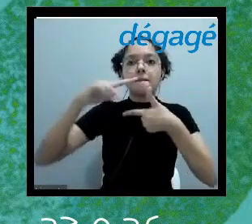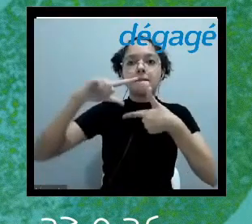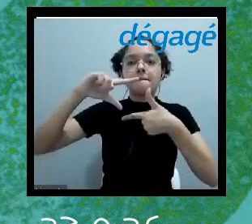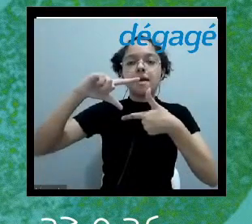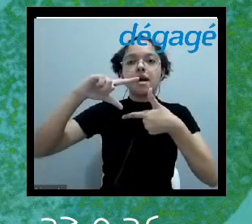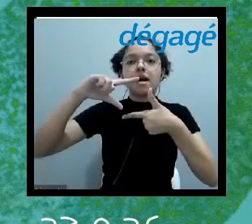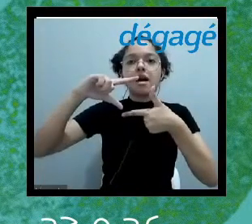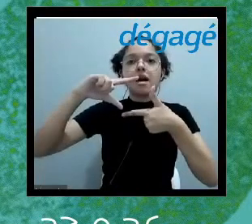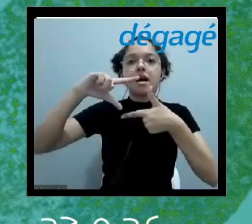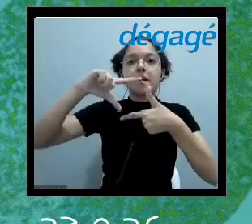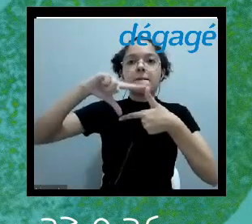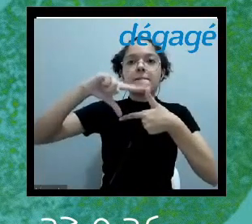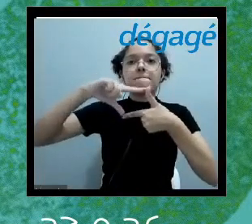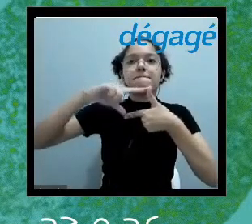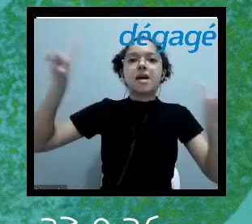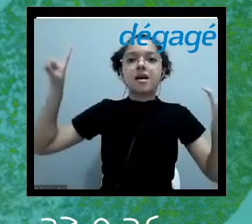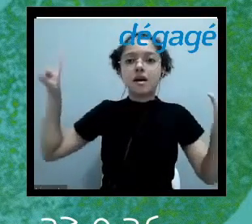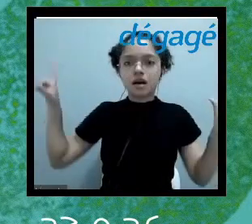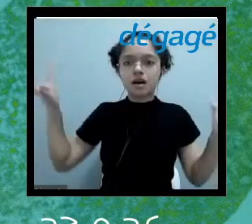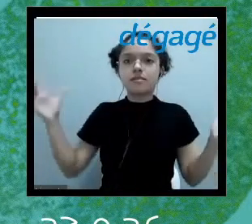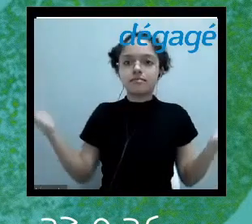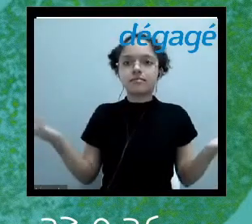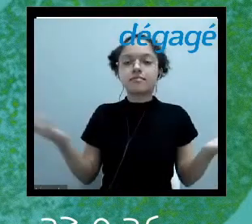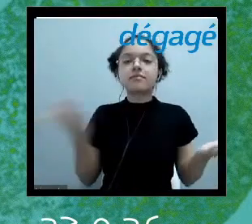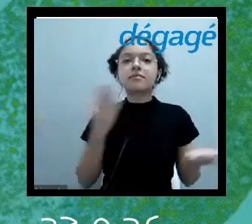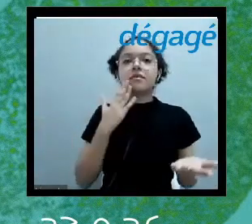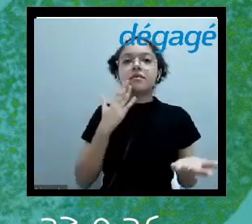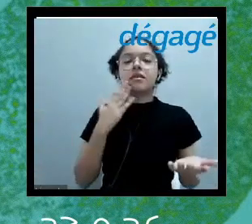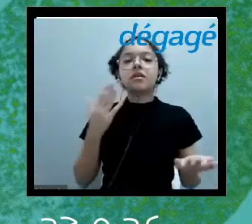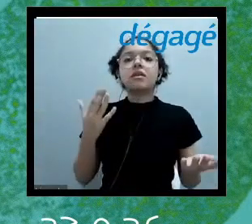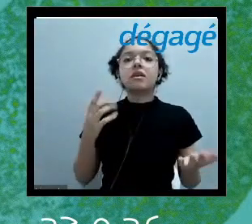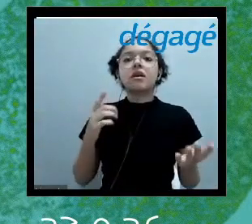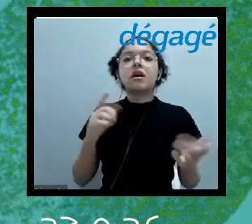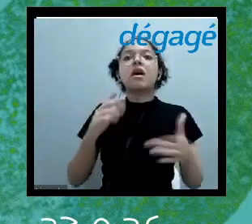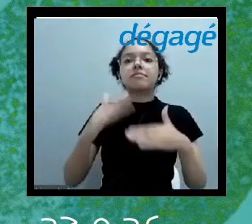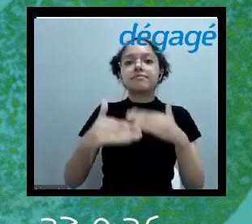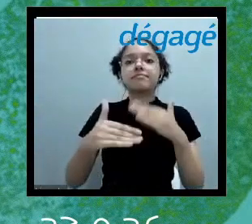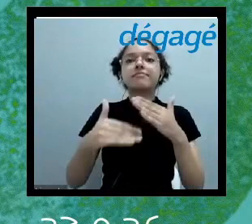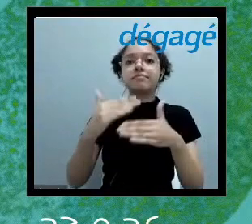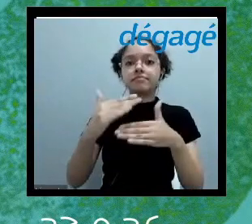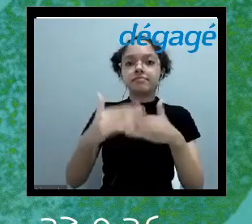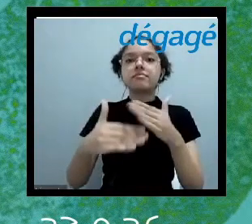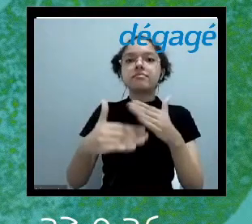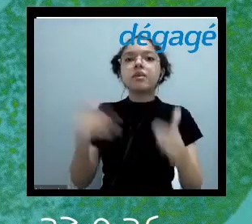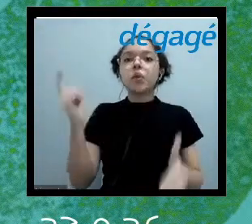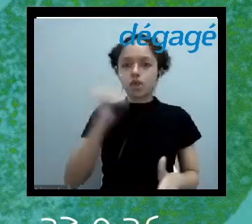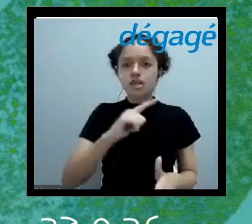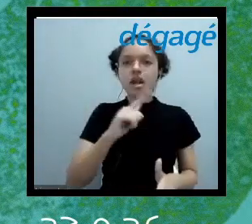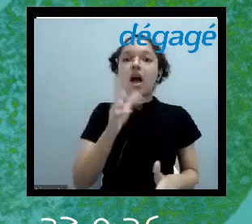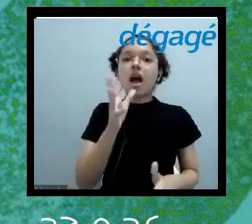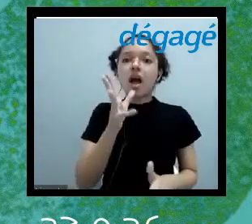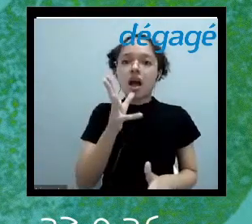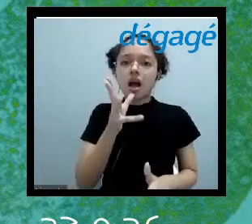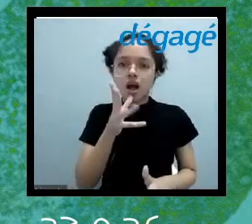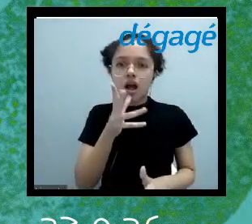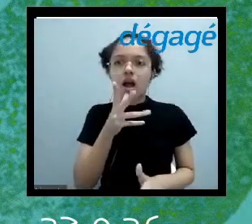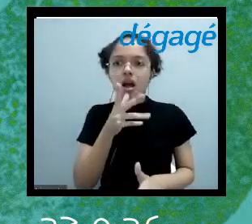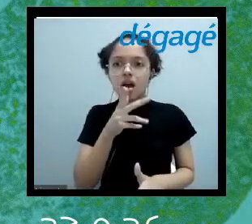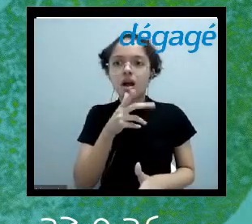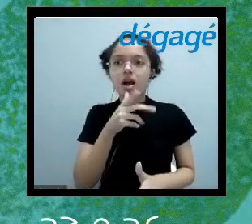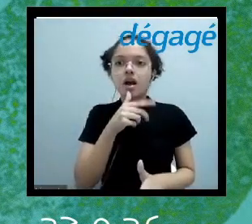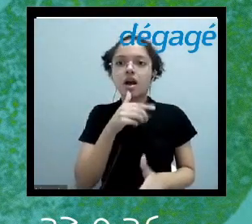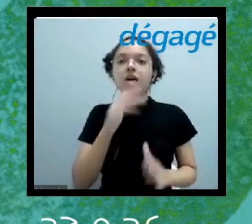São esses mitos que estão, acho que então, levam um tempo, mas a gente já está chegando de uma forma de com força, né? Como se